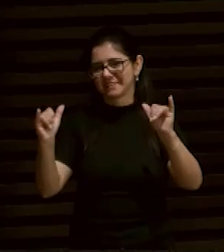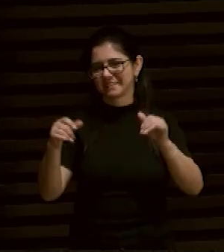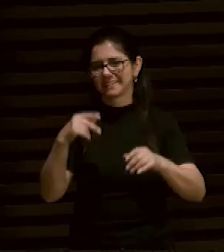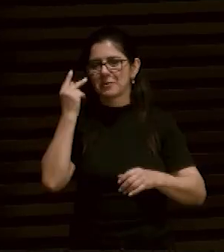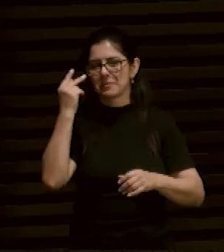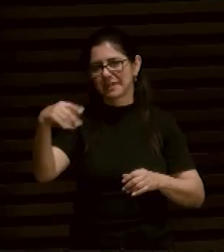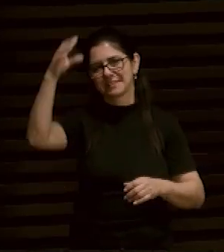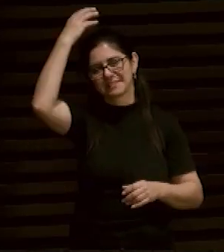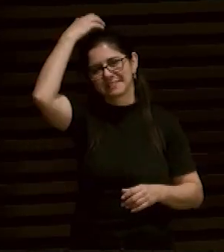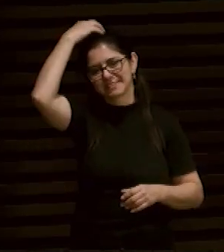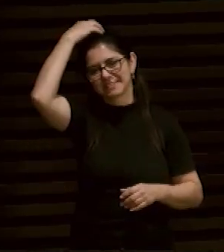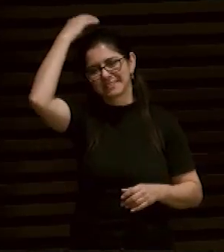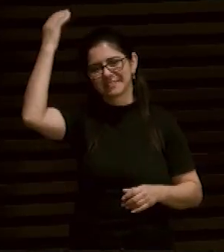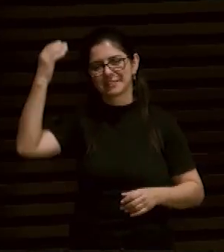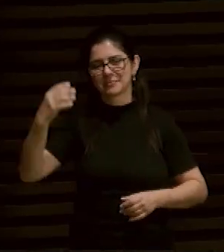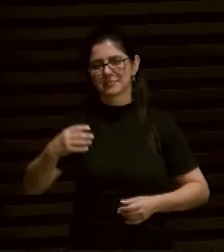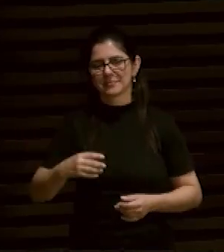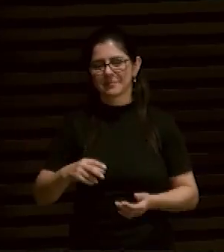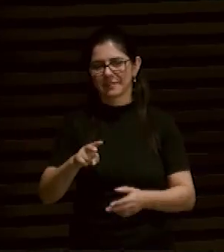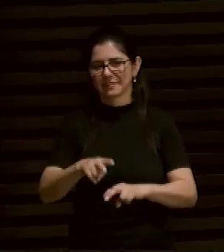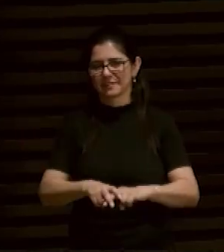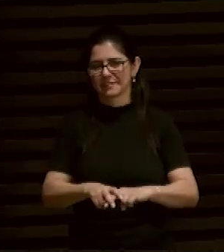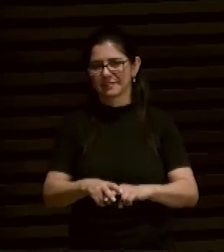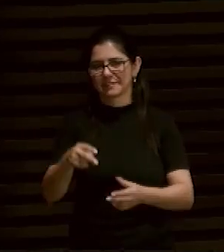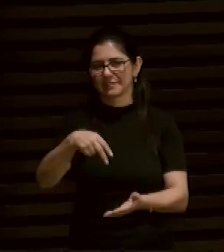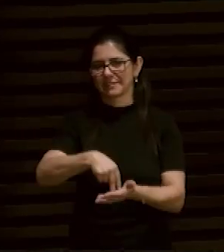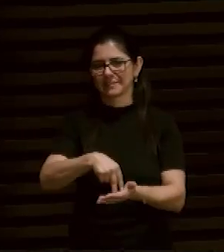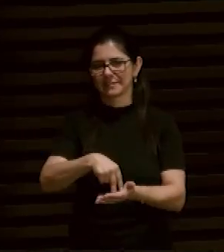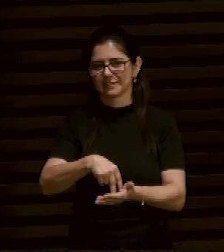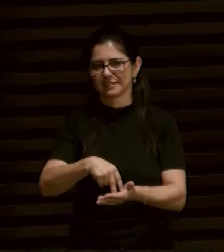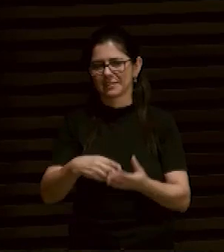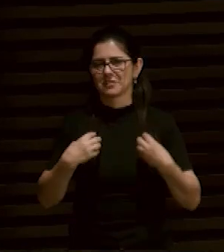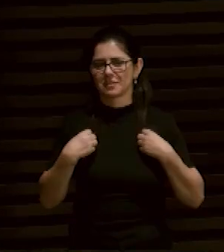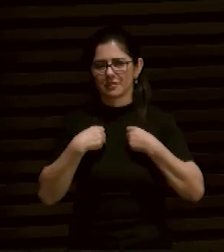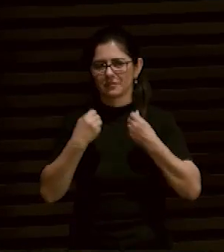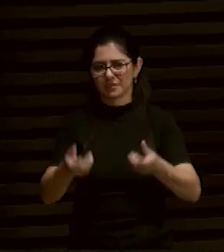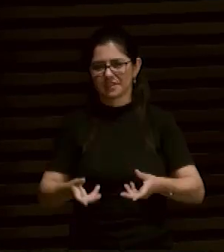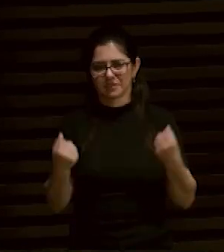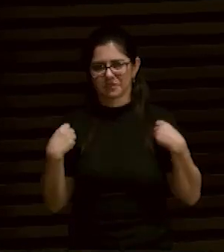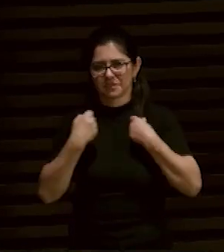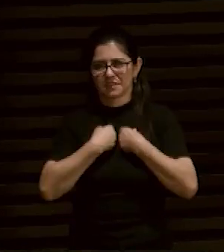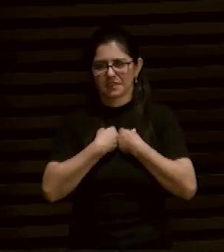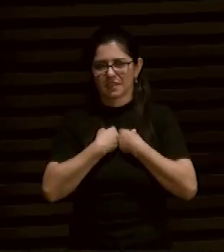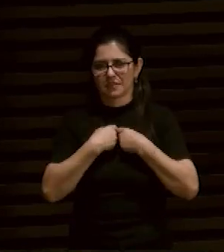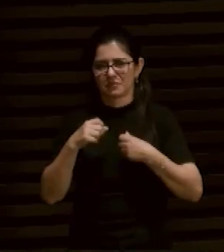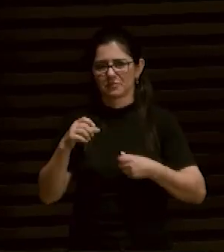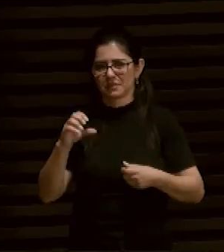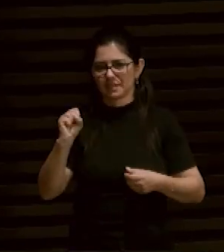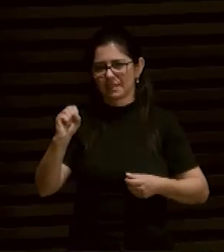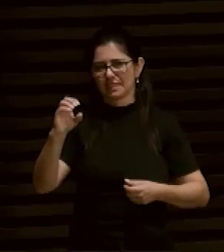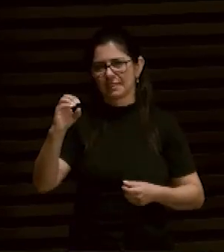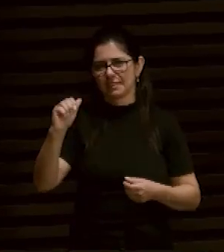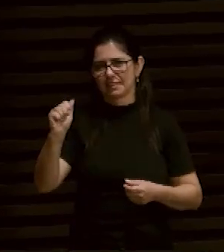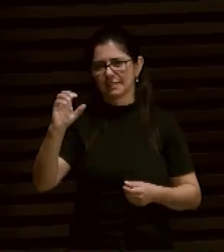trono, tirou de si as vestes reais, cobriu-se de pano de saco e assentou-se sobre